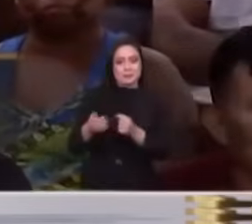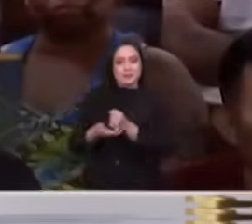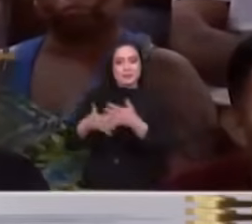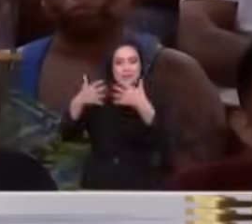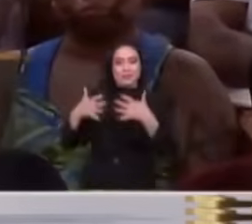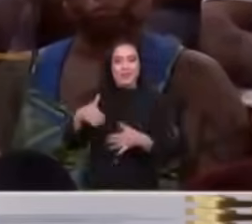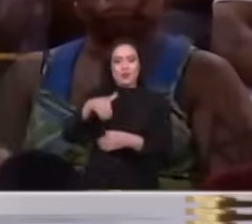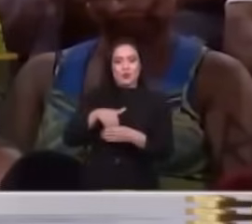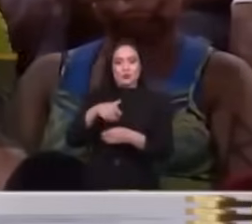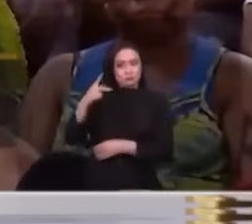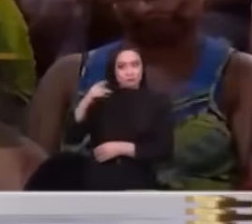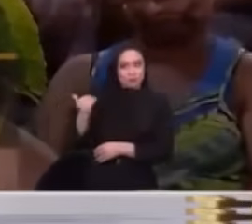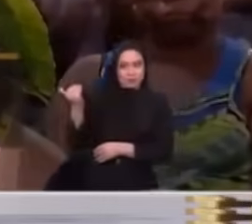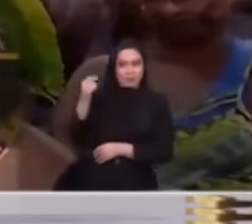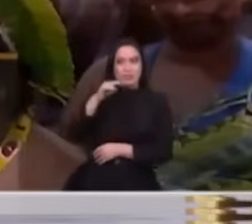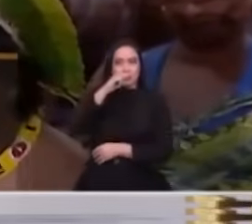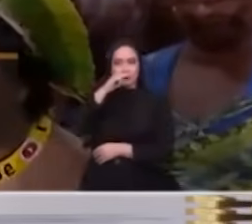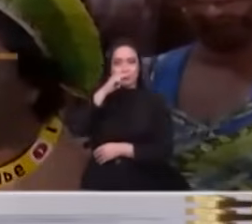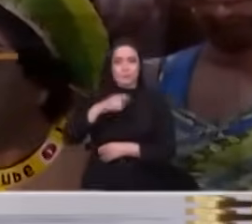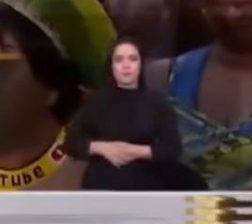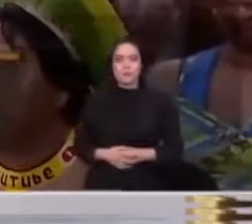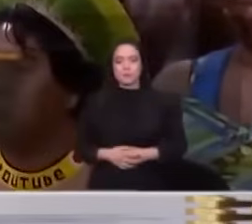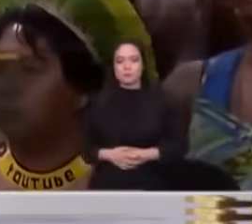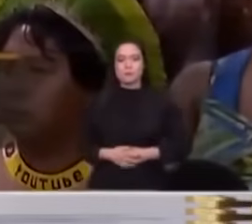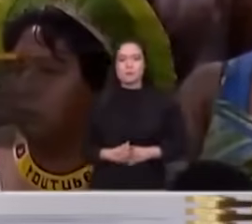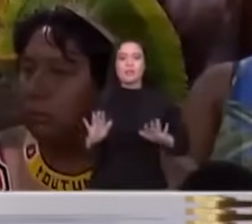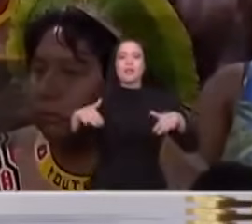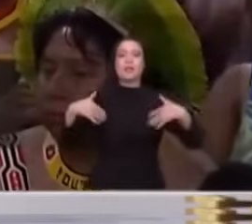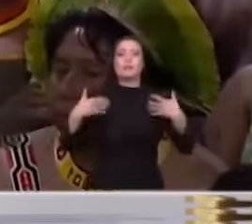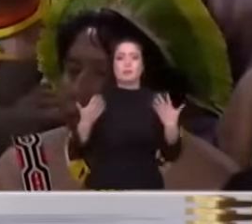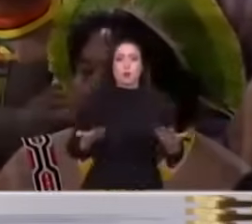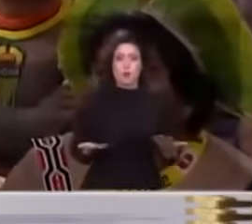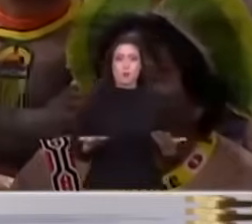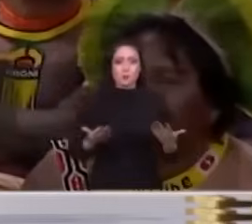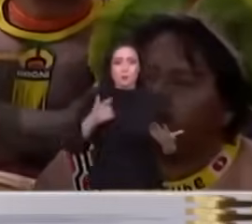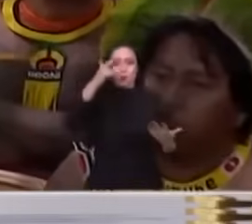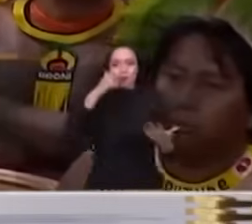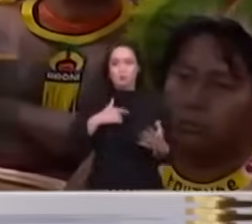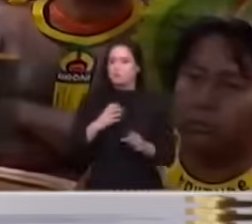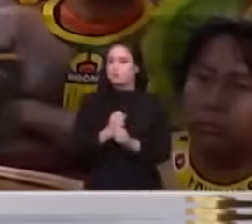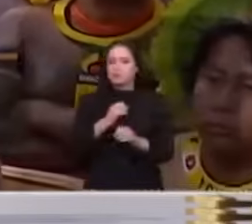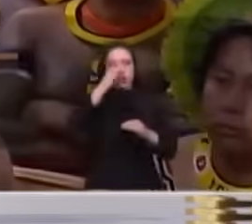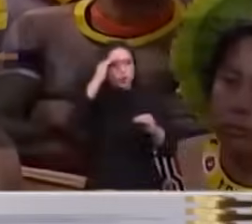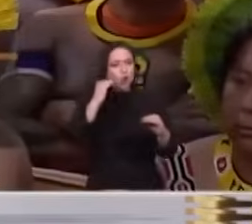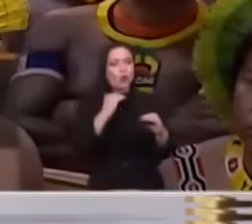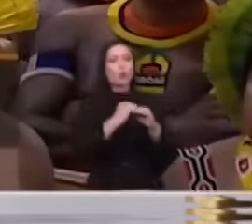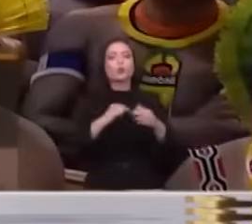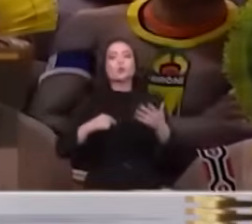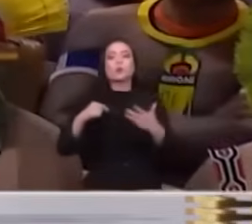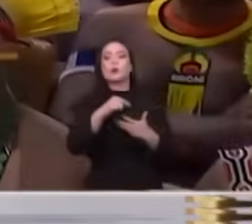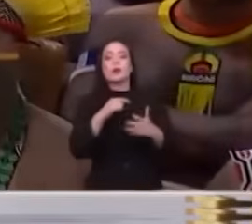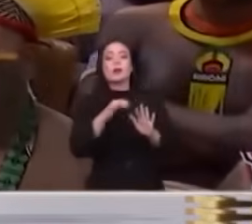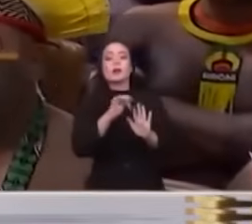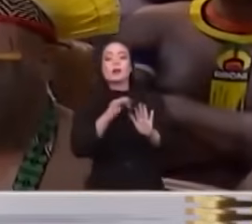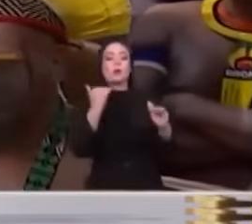as comunidades originárias, os povos originários, possam pedir a posse da terra apenas quando eles estivessem ocupando